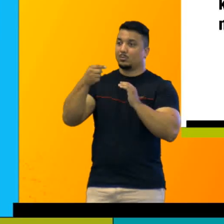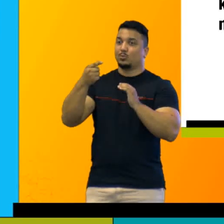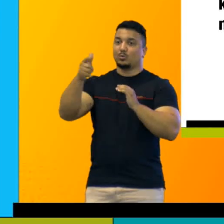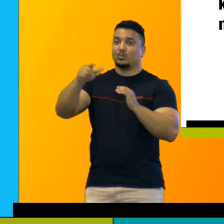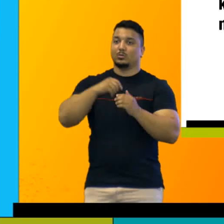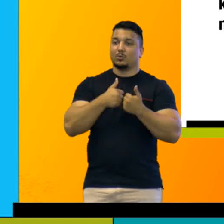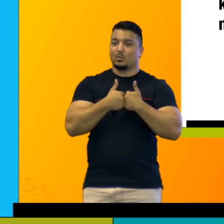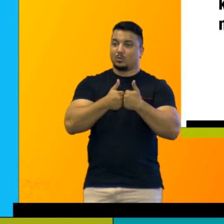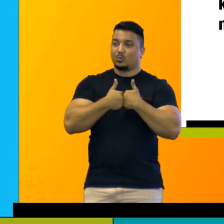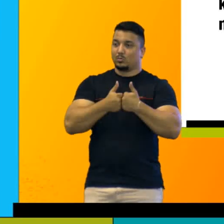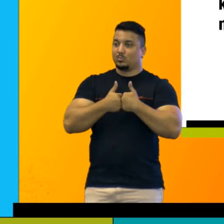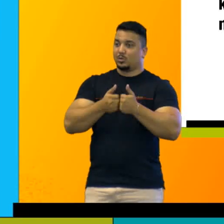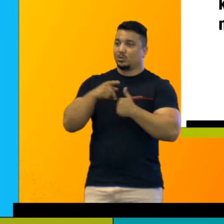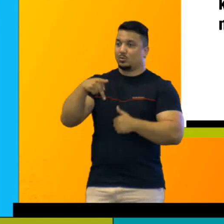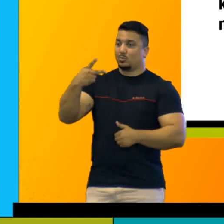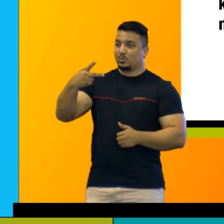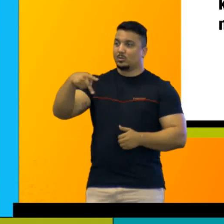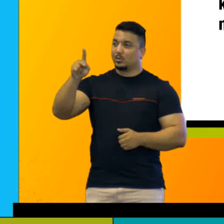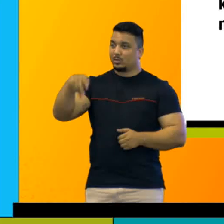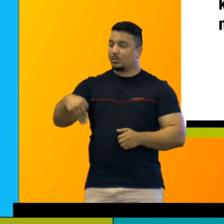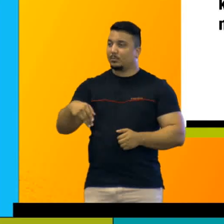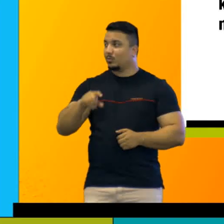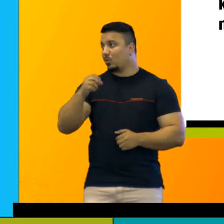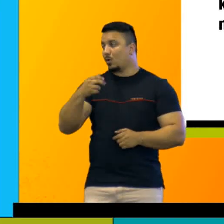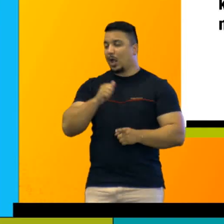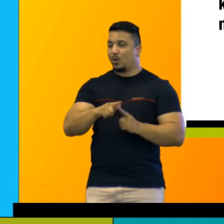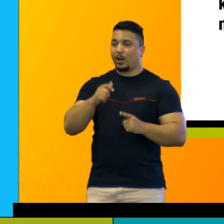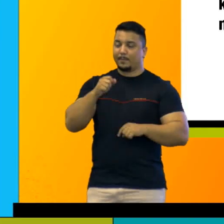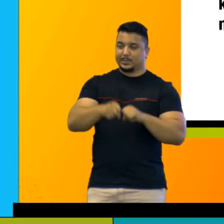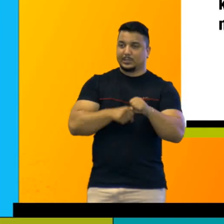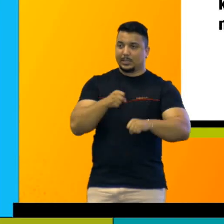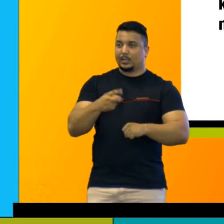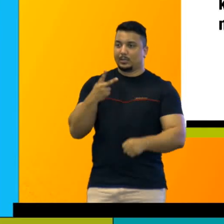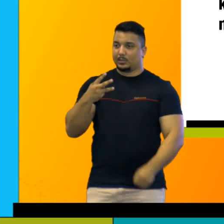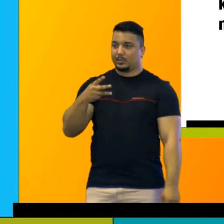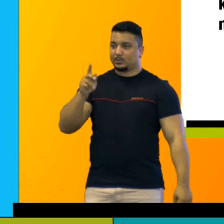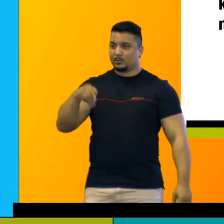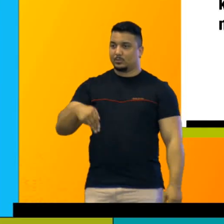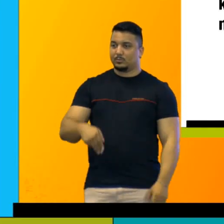um ônibus percorrendo 2 km, alugar uma bicicleta seguindo 3 km.